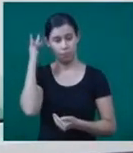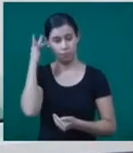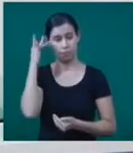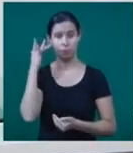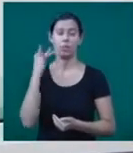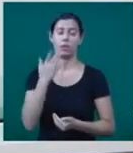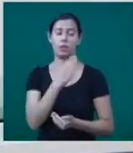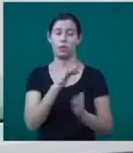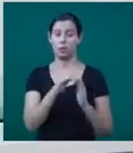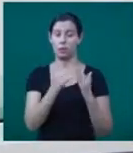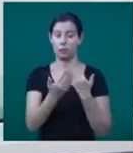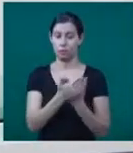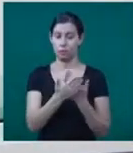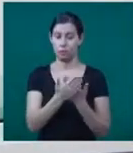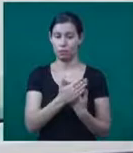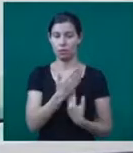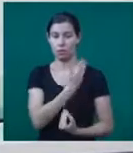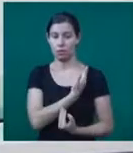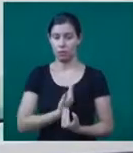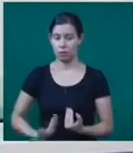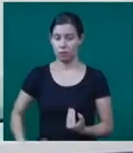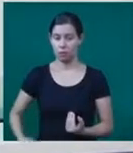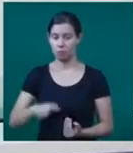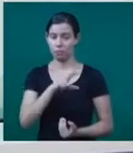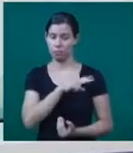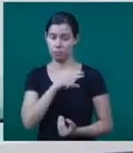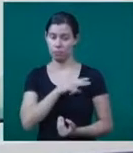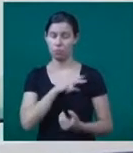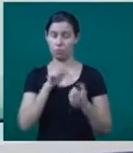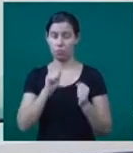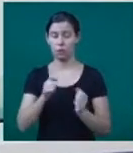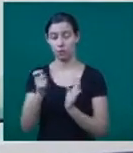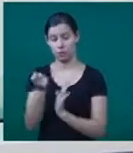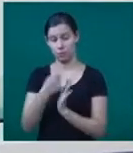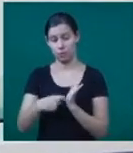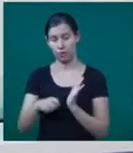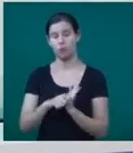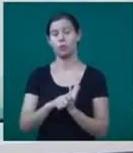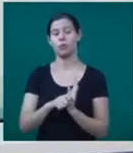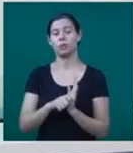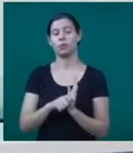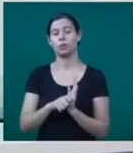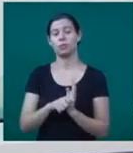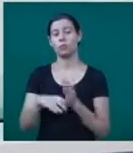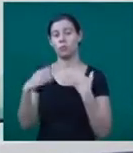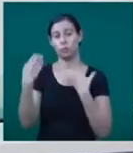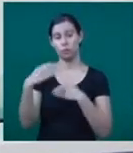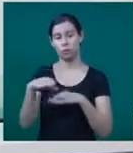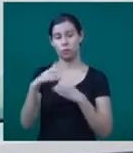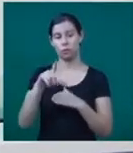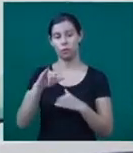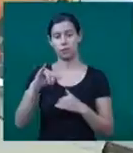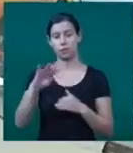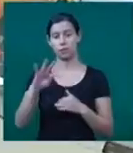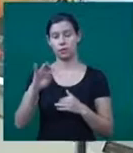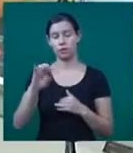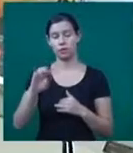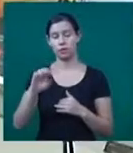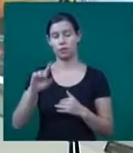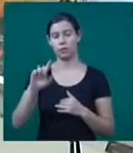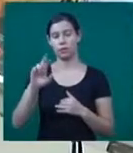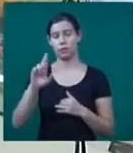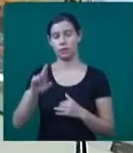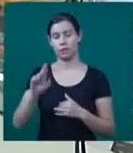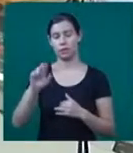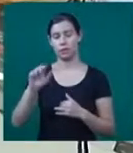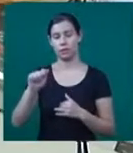para o 13º Concurso Literário Estudantil. Saiba como participar na reportagem de Lucas Cardoso e Gislene Rodrigues.